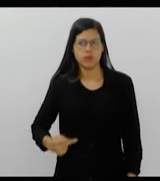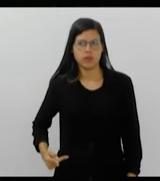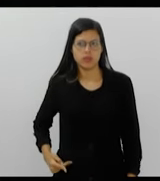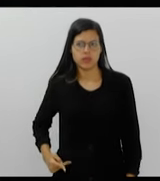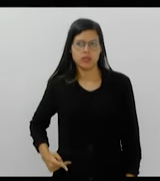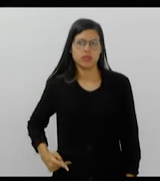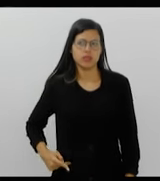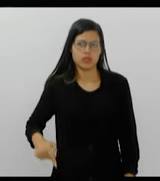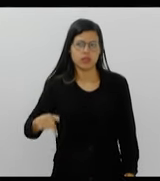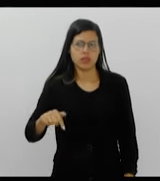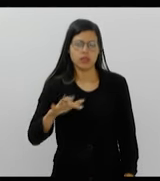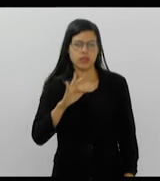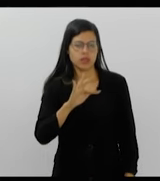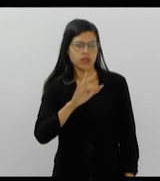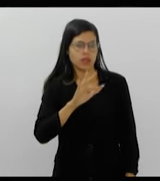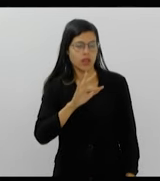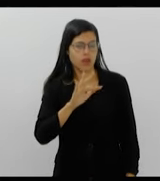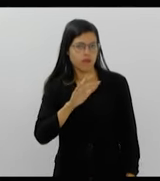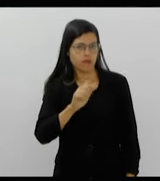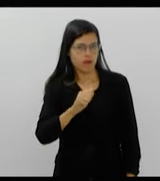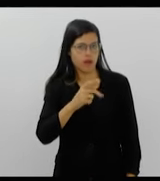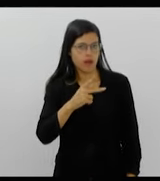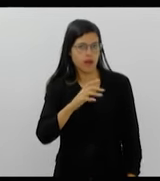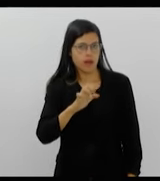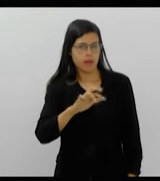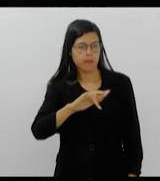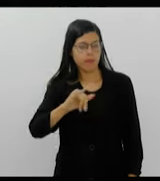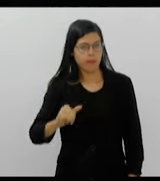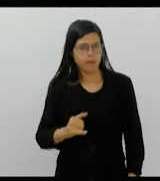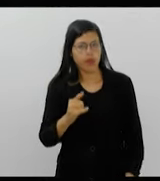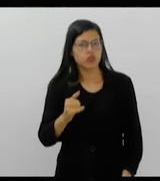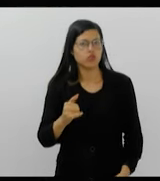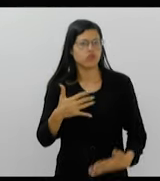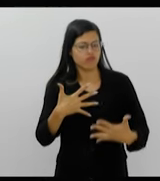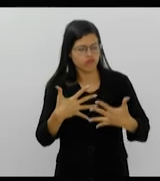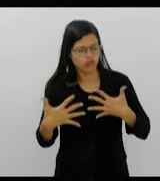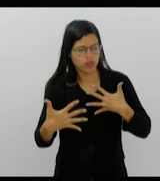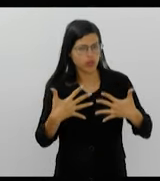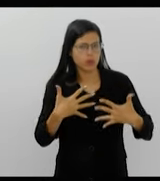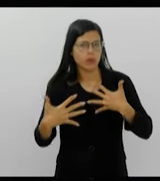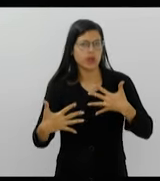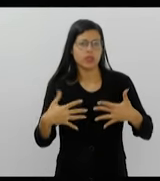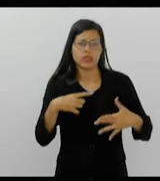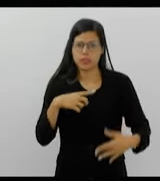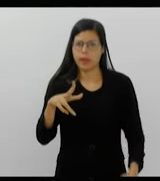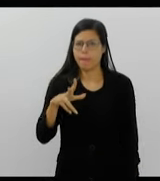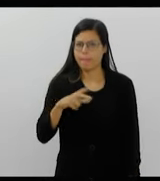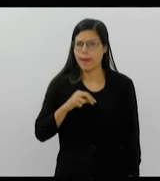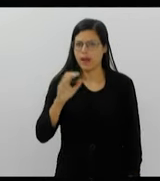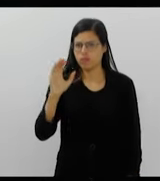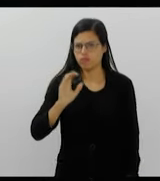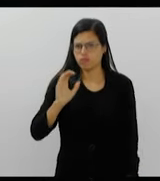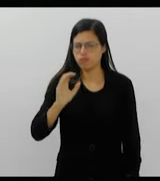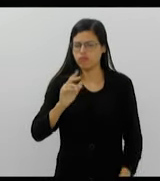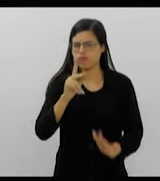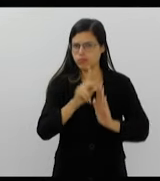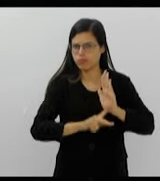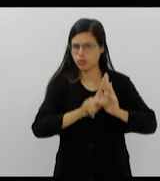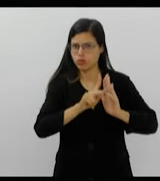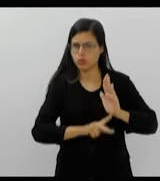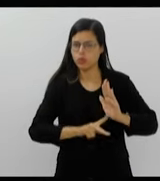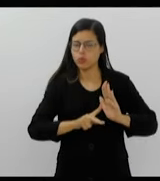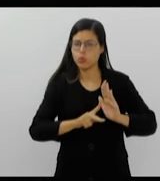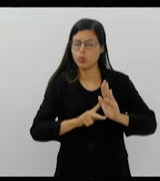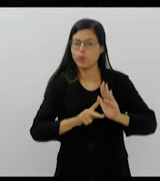da FAPERJ, de editais públicos que julgam com transparência o mérito científico desses projetos.